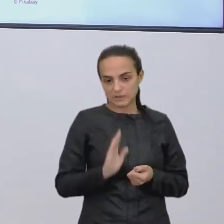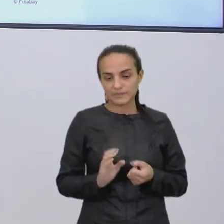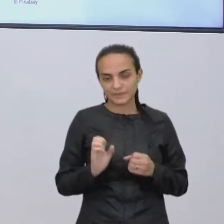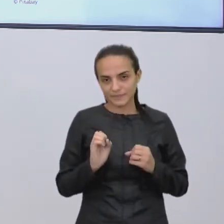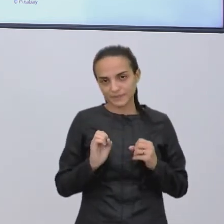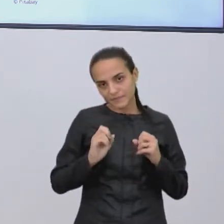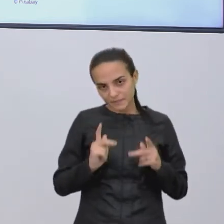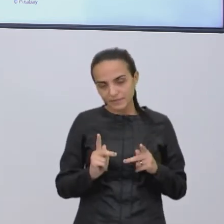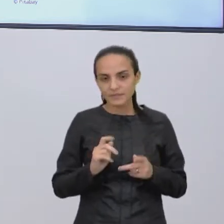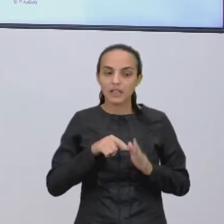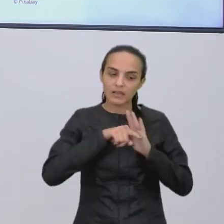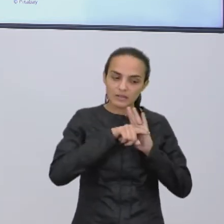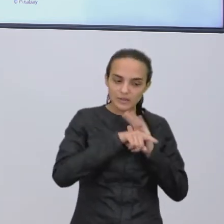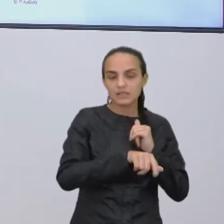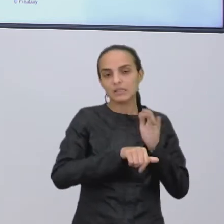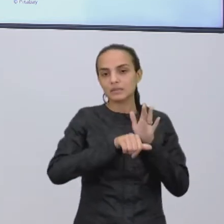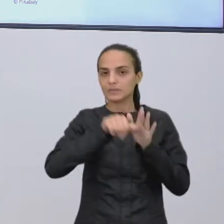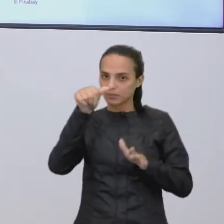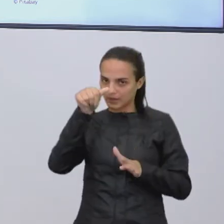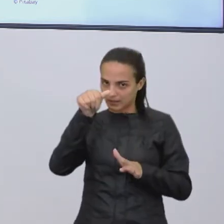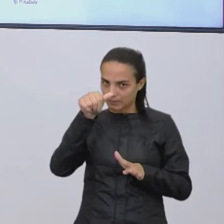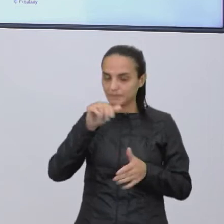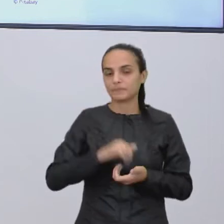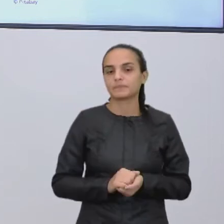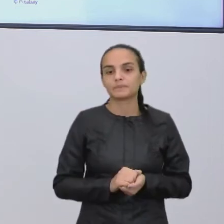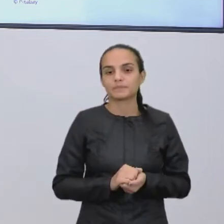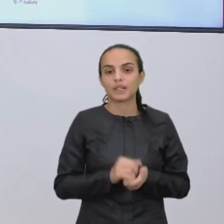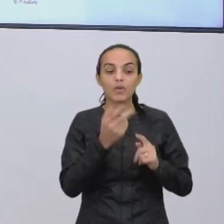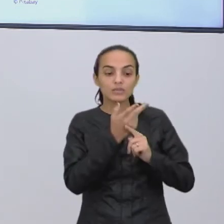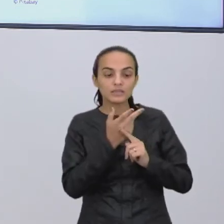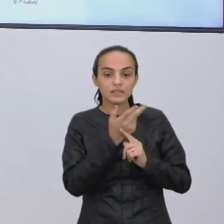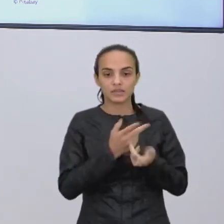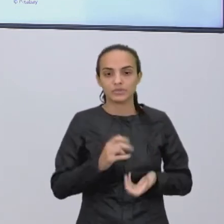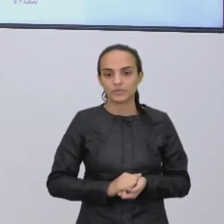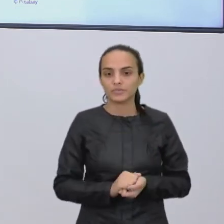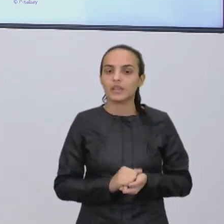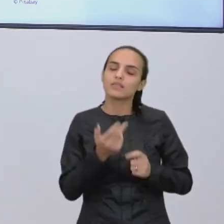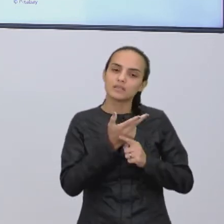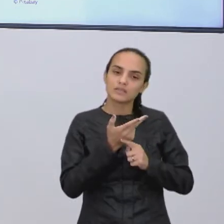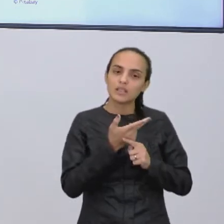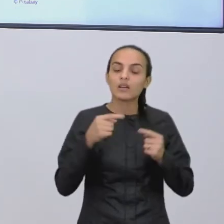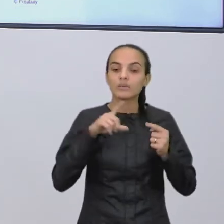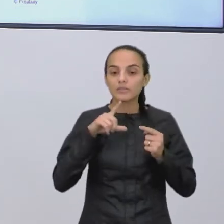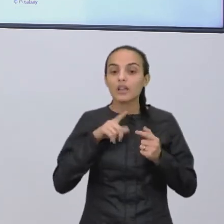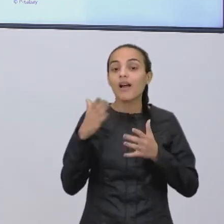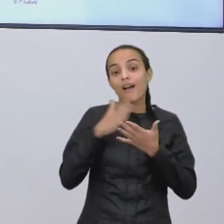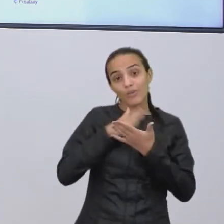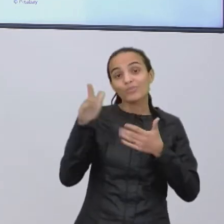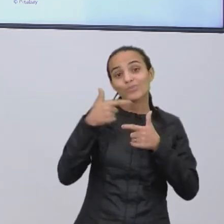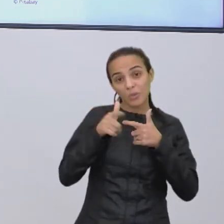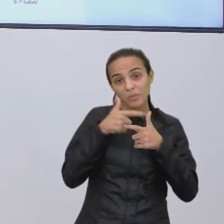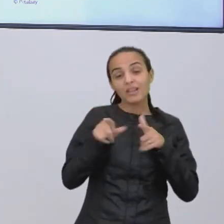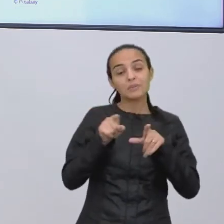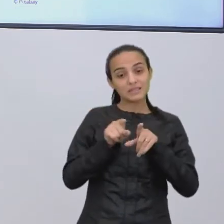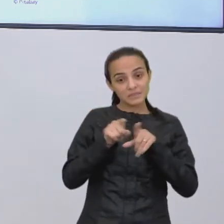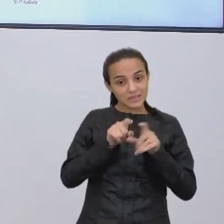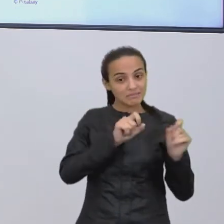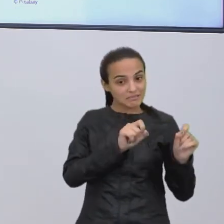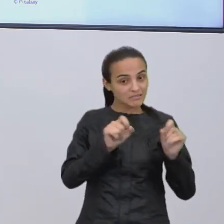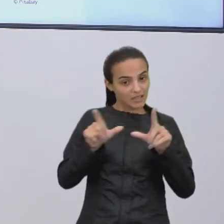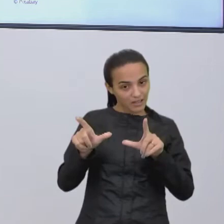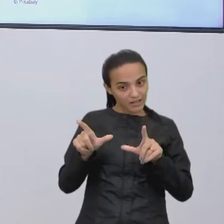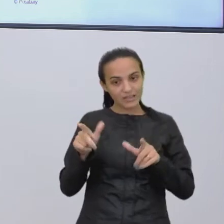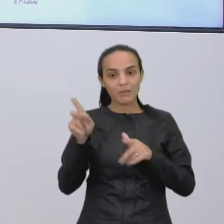Então, tipo de pesquisa, primeiro é a censitária, tá ok? A censitária, ela tem alguns problemas também, então aí aparece, né,